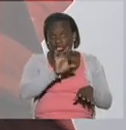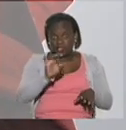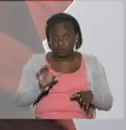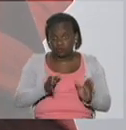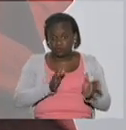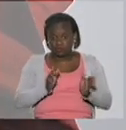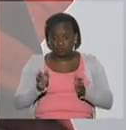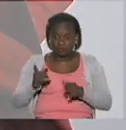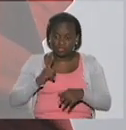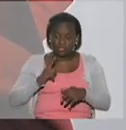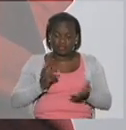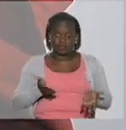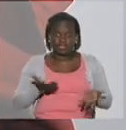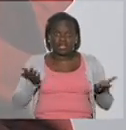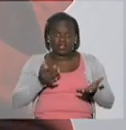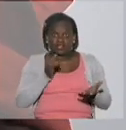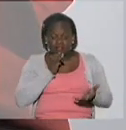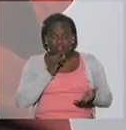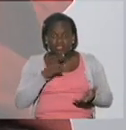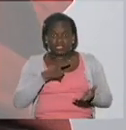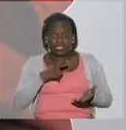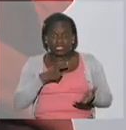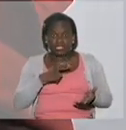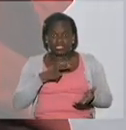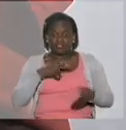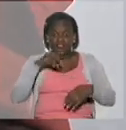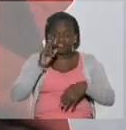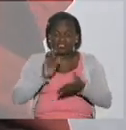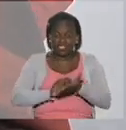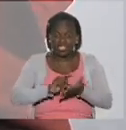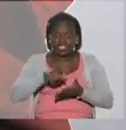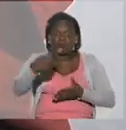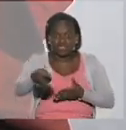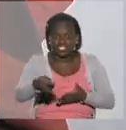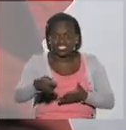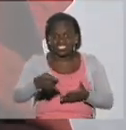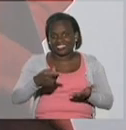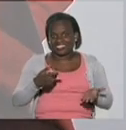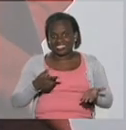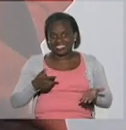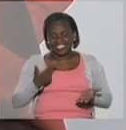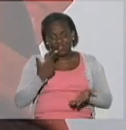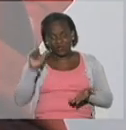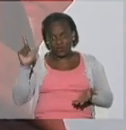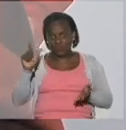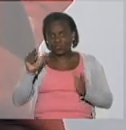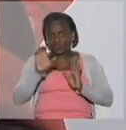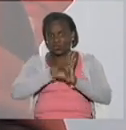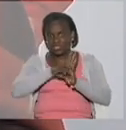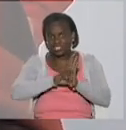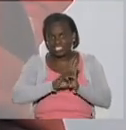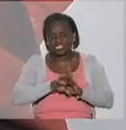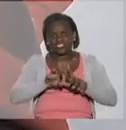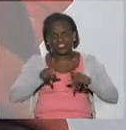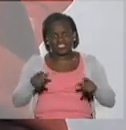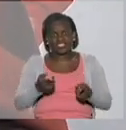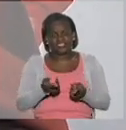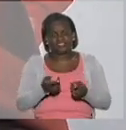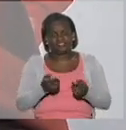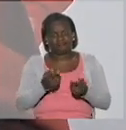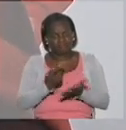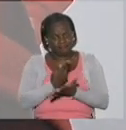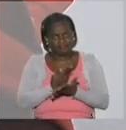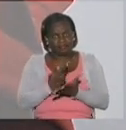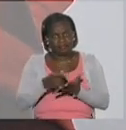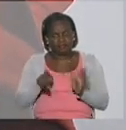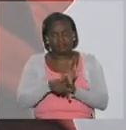tempo temos umas, agora nós temos a pós-verdade, né, que já é um outro conceito deturpado da